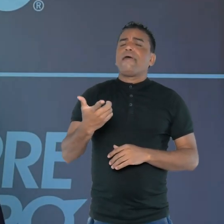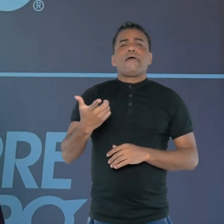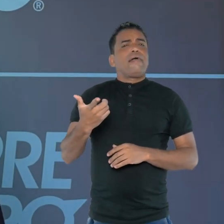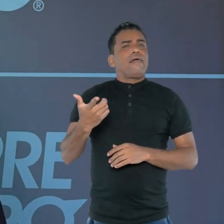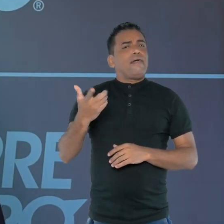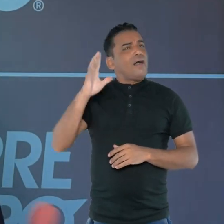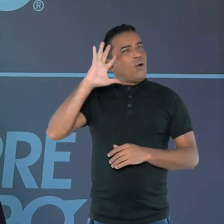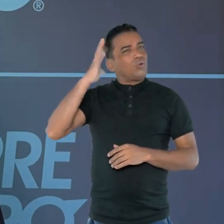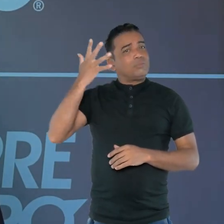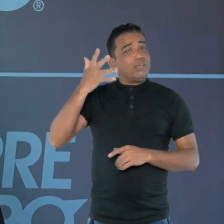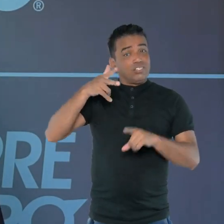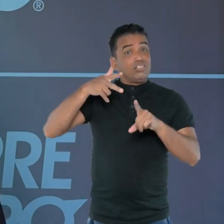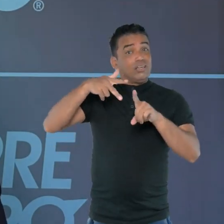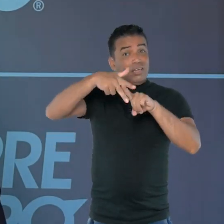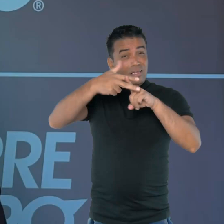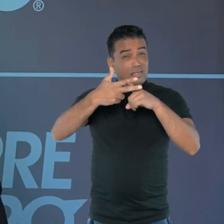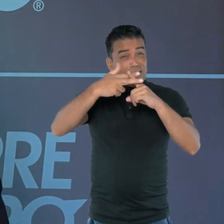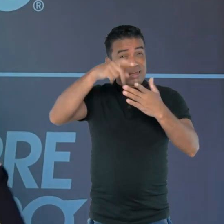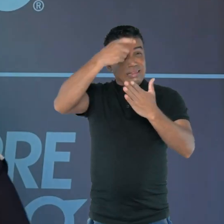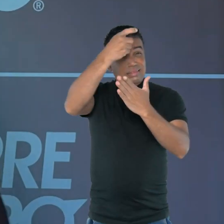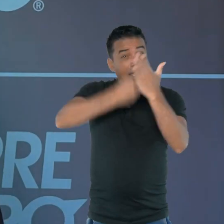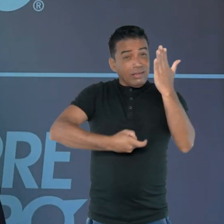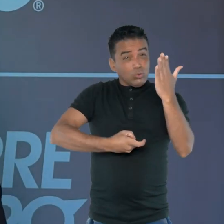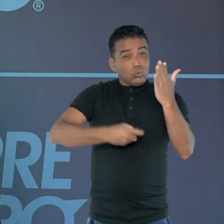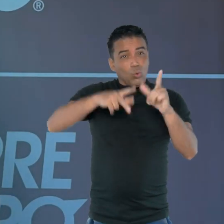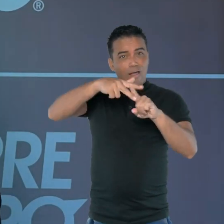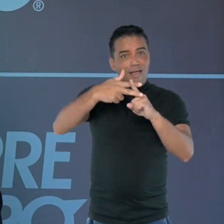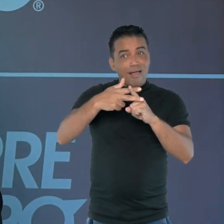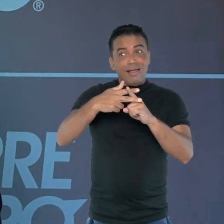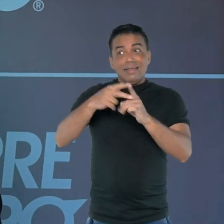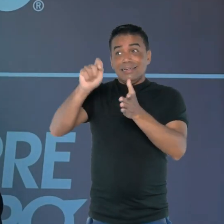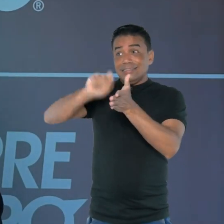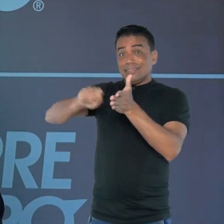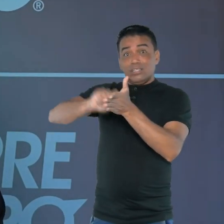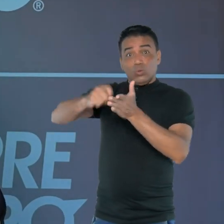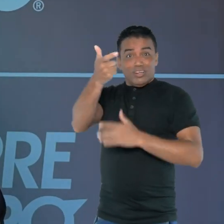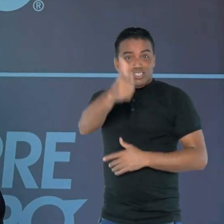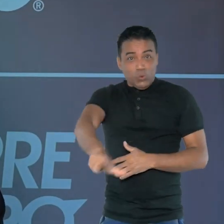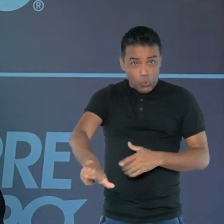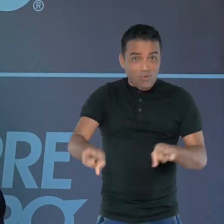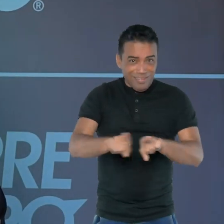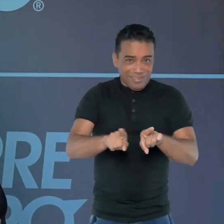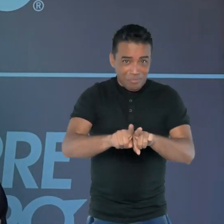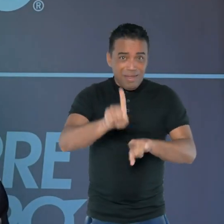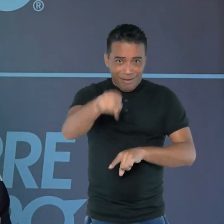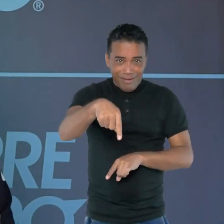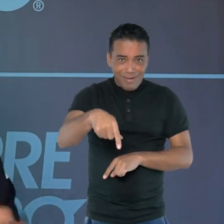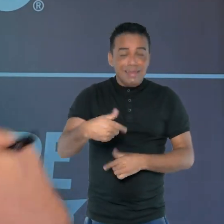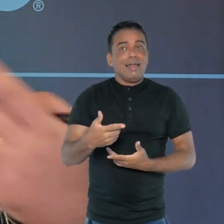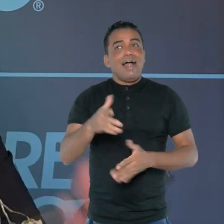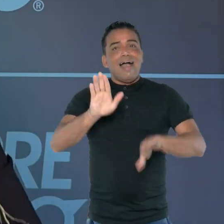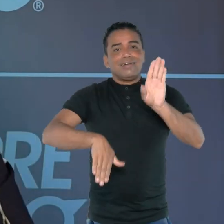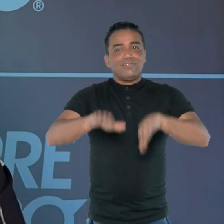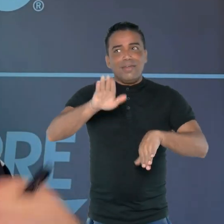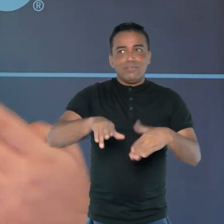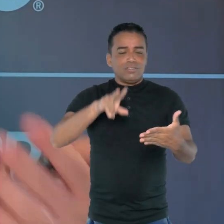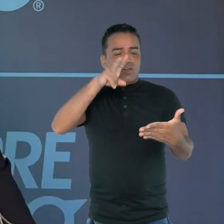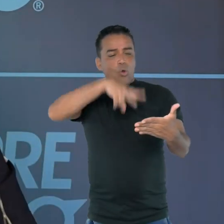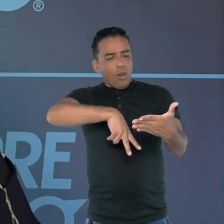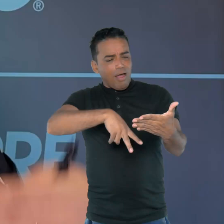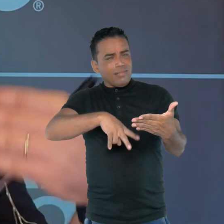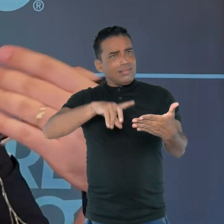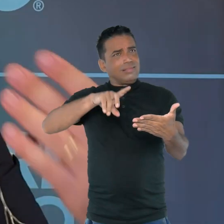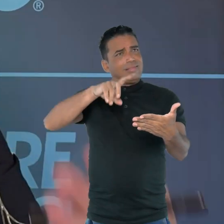uma situação de revisão do texto pode acabar virando uma reescritura do texto também, né? Muitas vezes de você voltar num